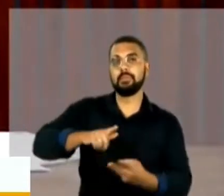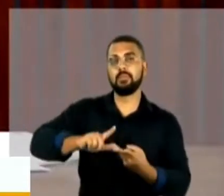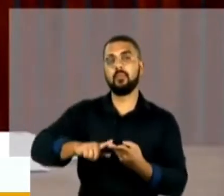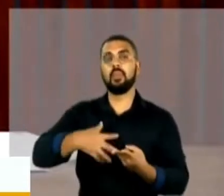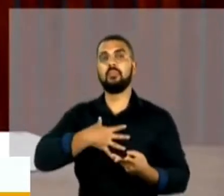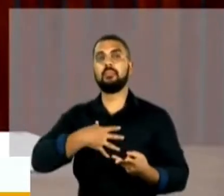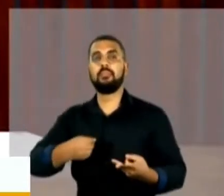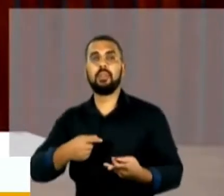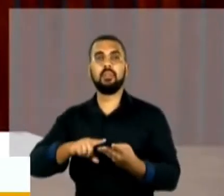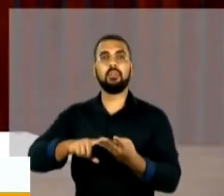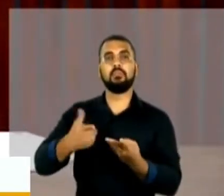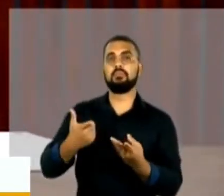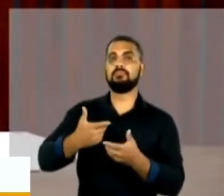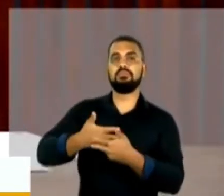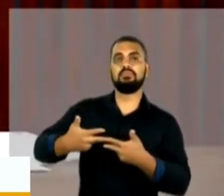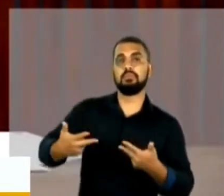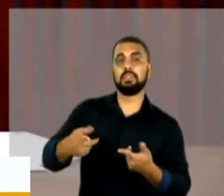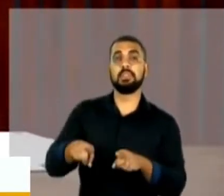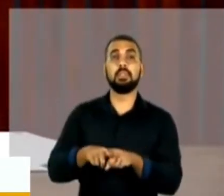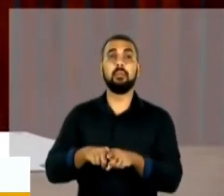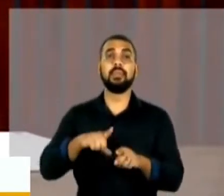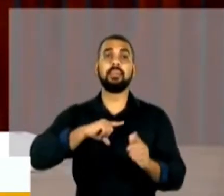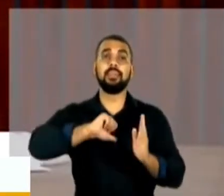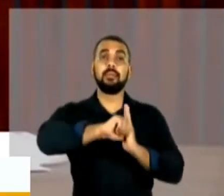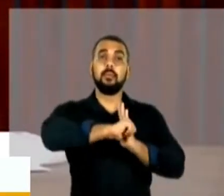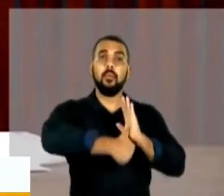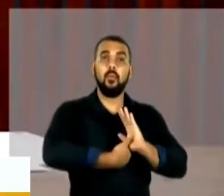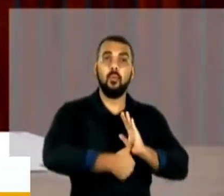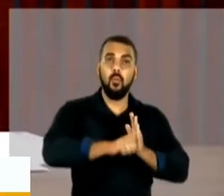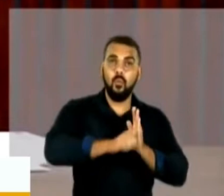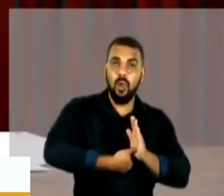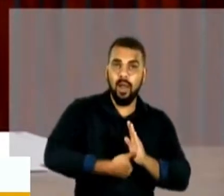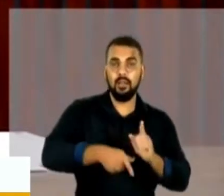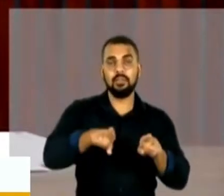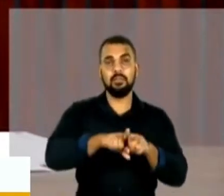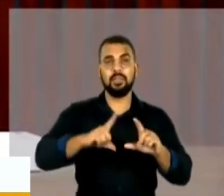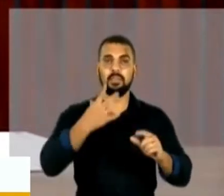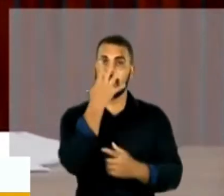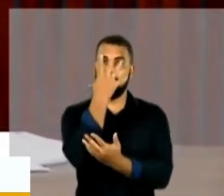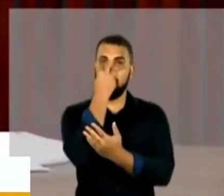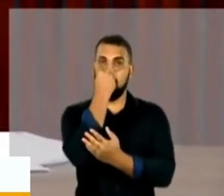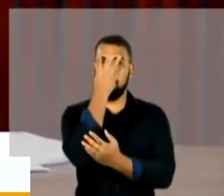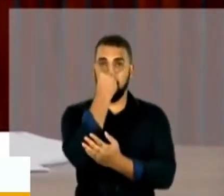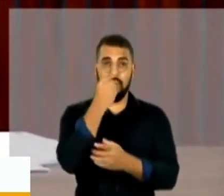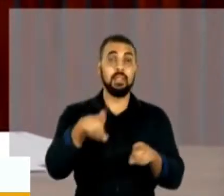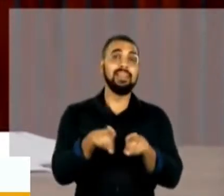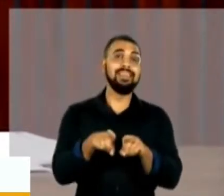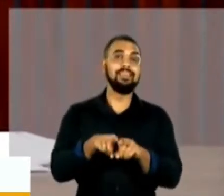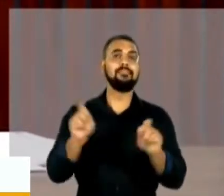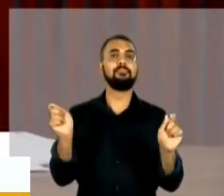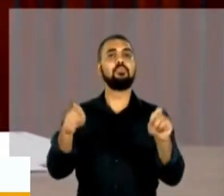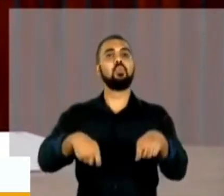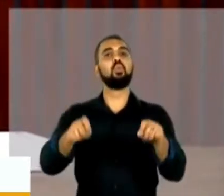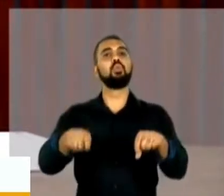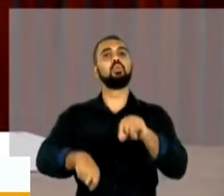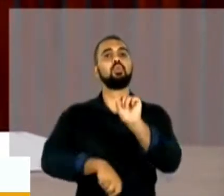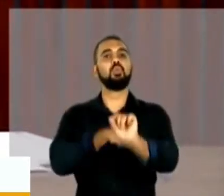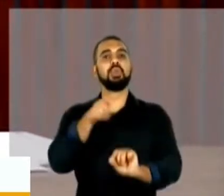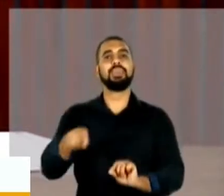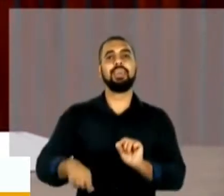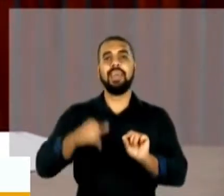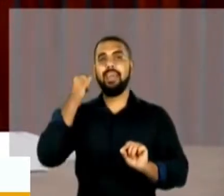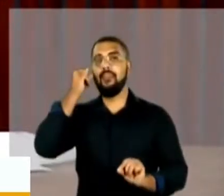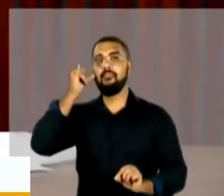dados biométricos, que são a imagem de face e impressões digitais que permitem a eliminação das